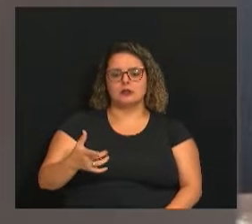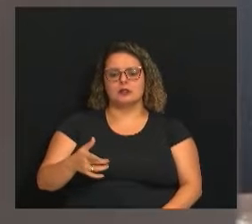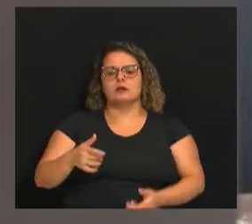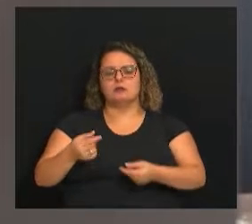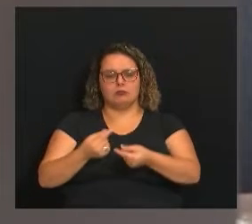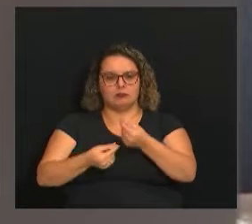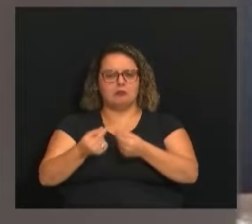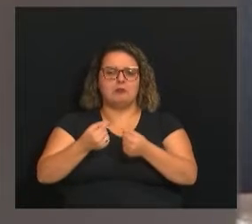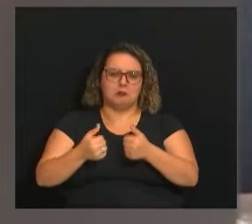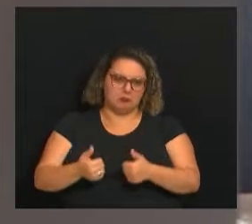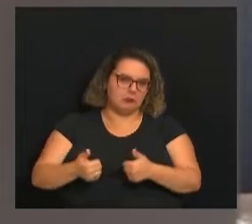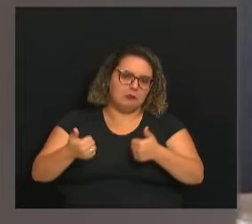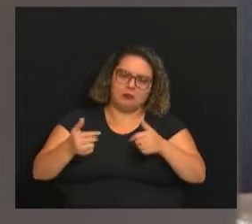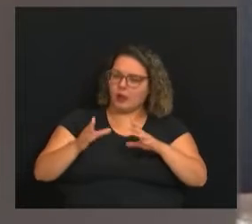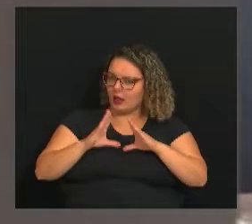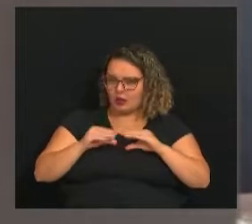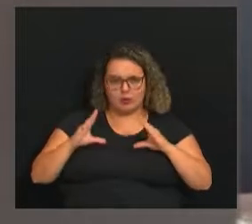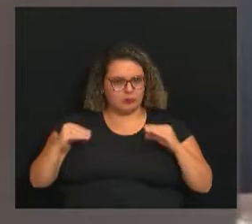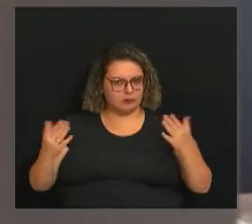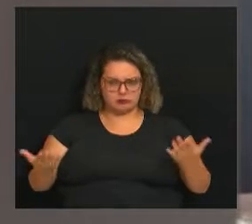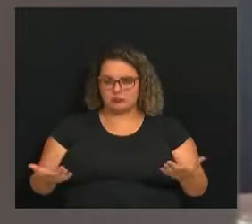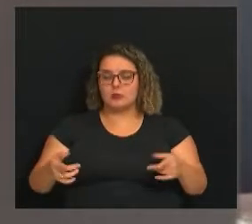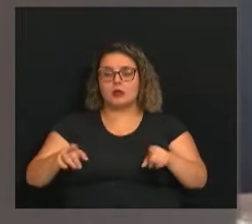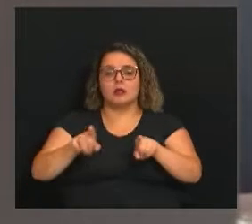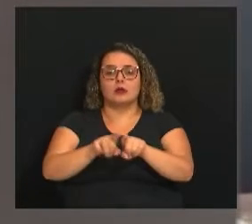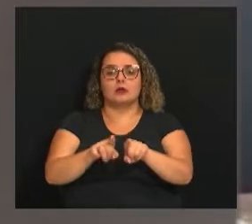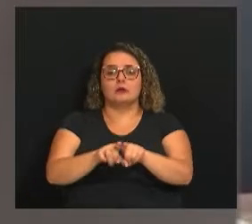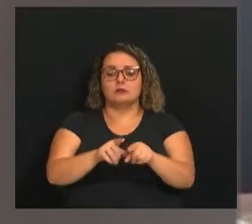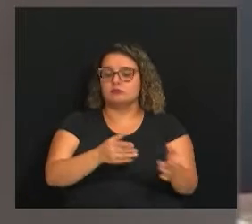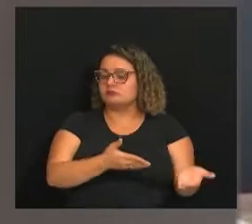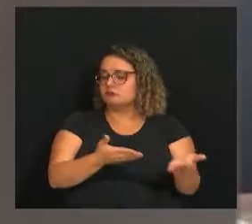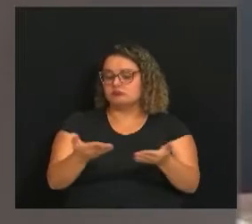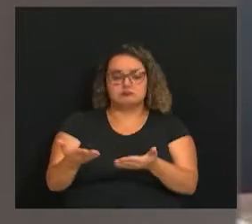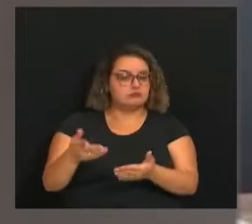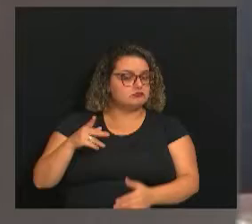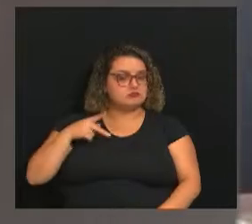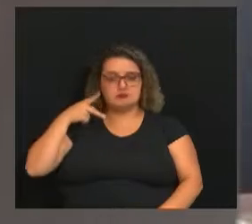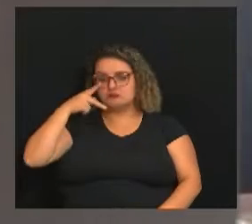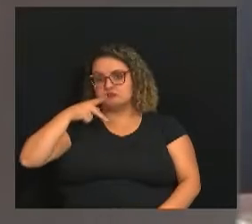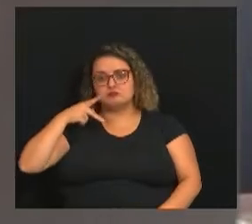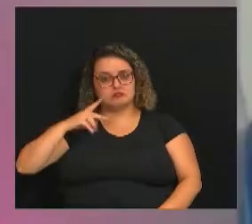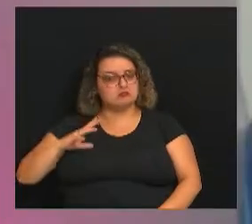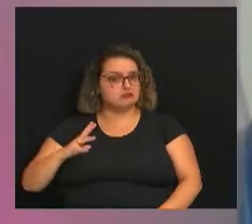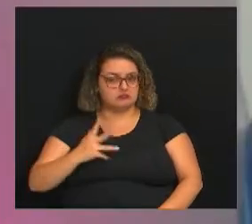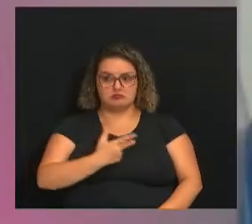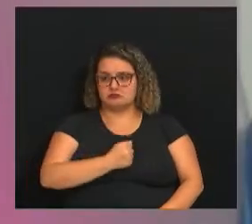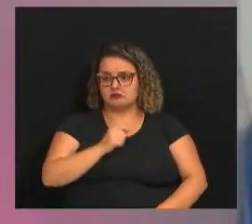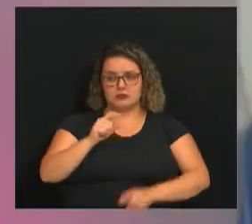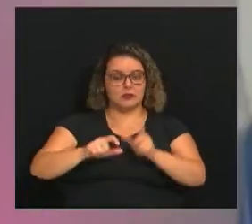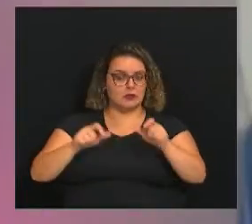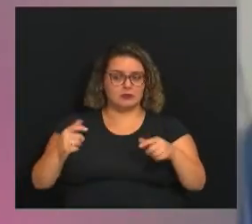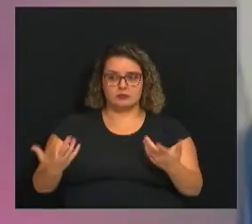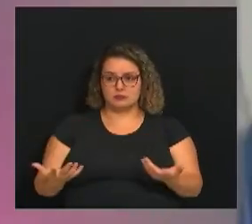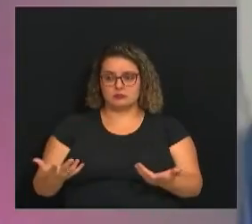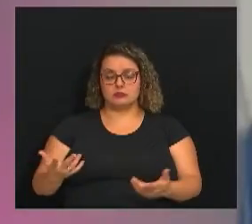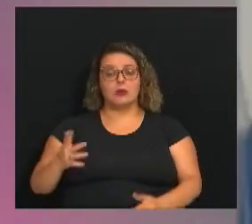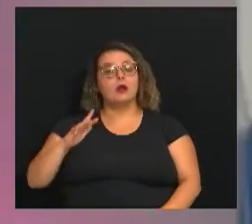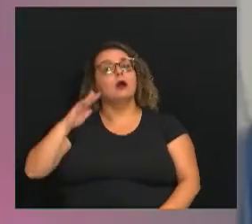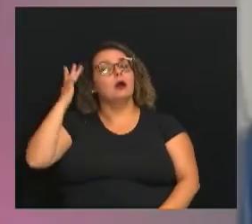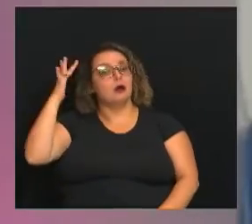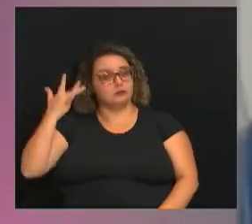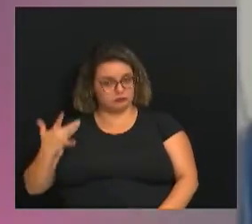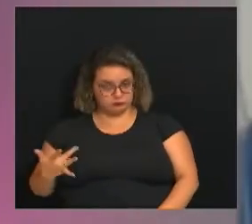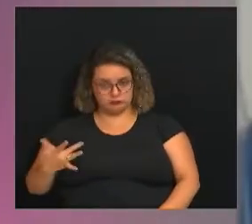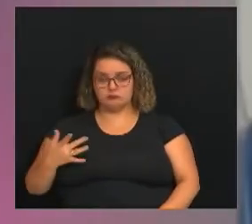financeira bastante confortável e, ao mesmo tempo, não apresenta nenhuma política de socorro à população. A parlamentar encerrou o debate